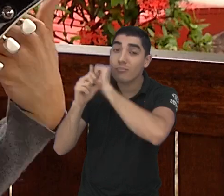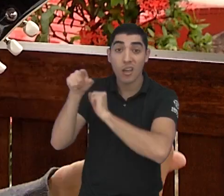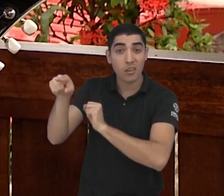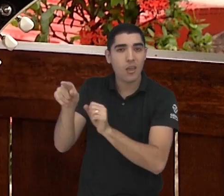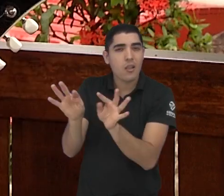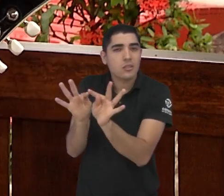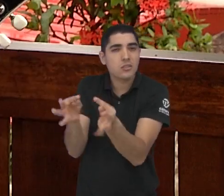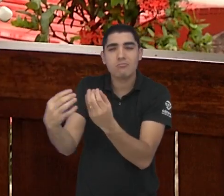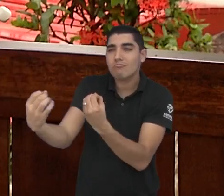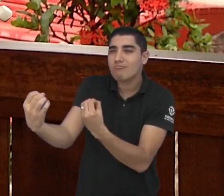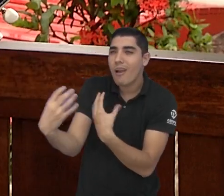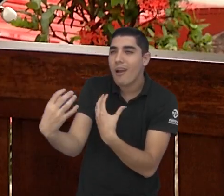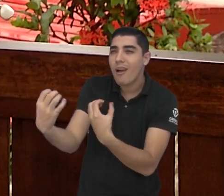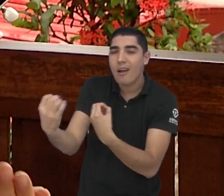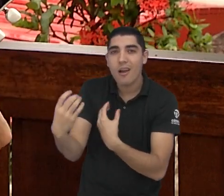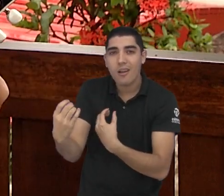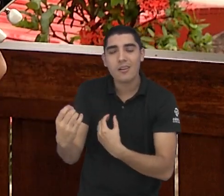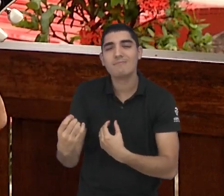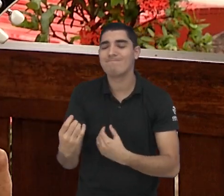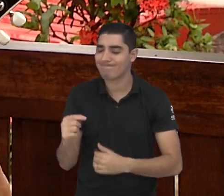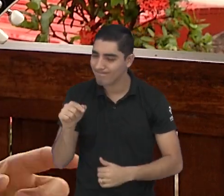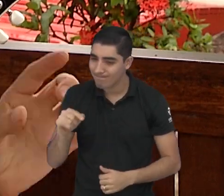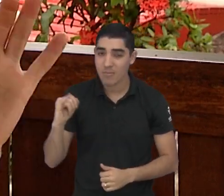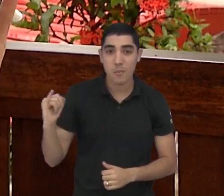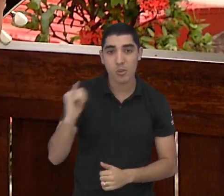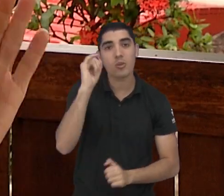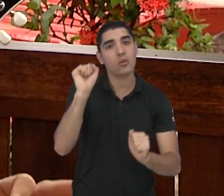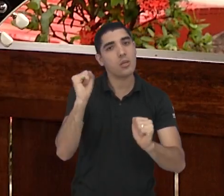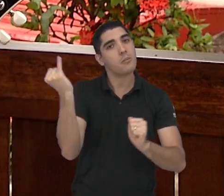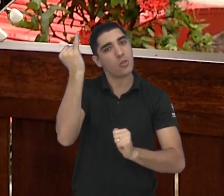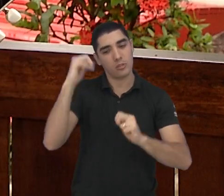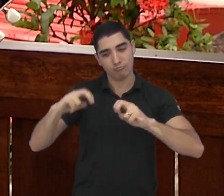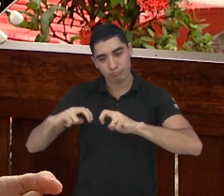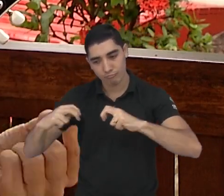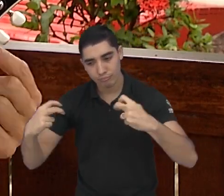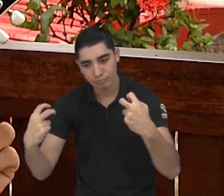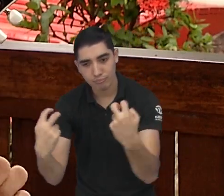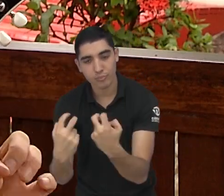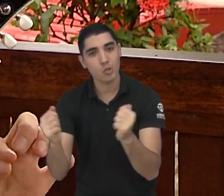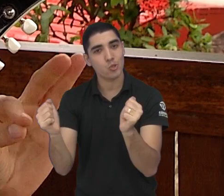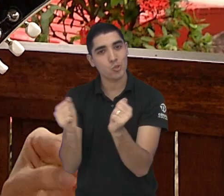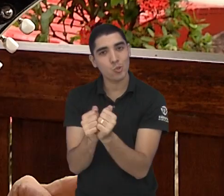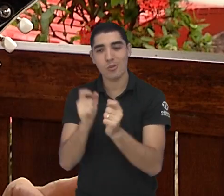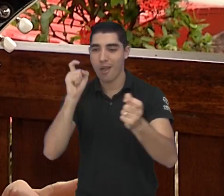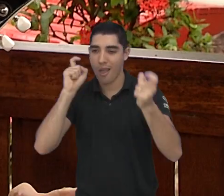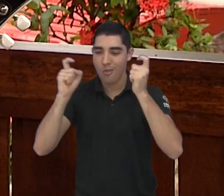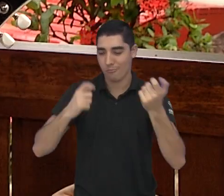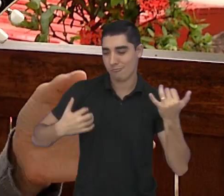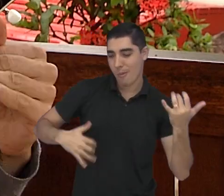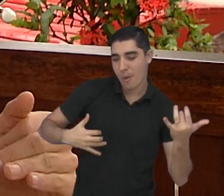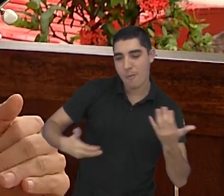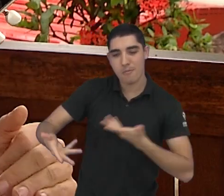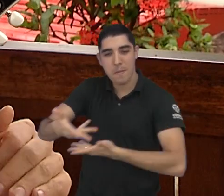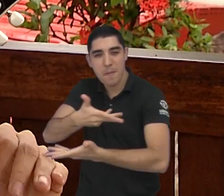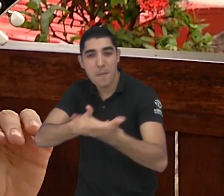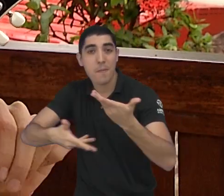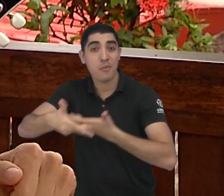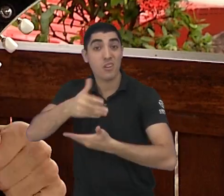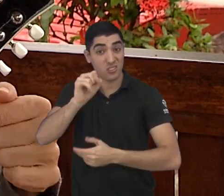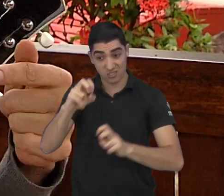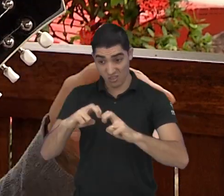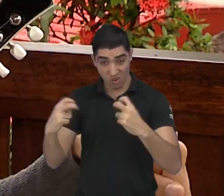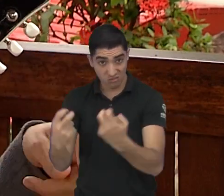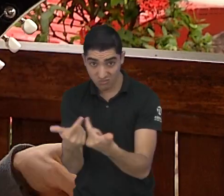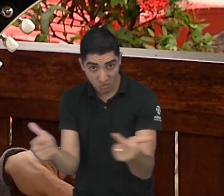também humildemente ensinam, né? Então é muito importante a tradição de rodas. Se não existir a roda, não existe o choro, porque o